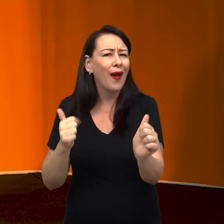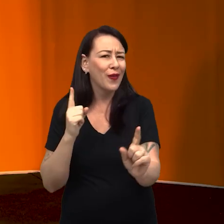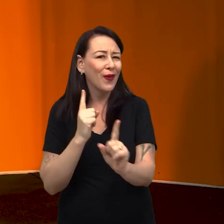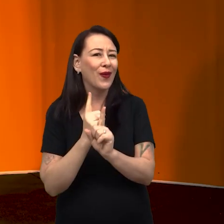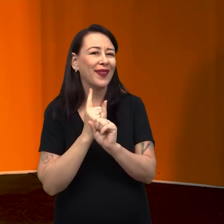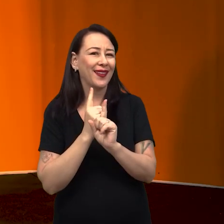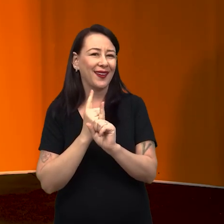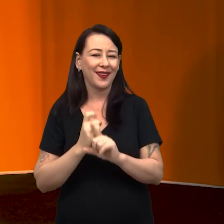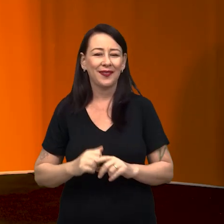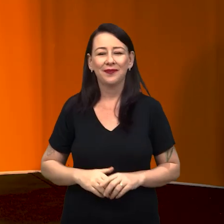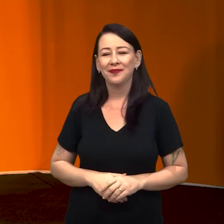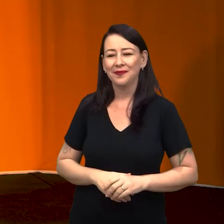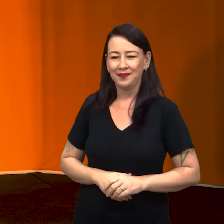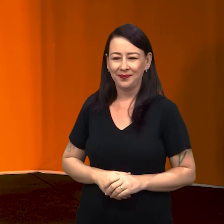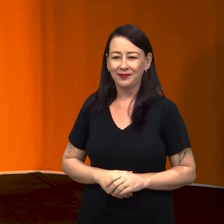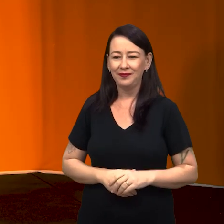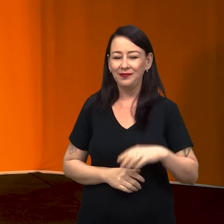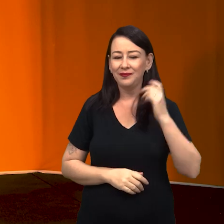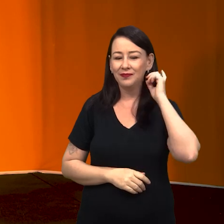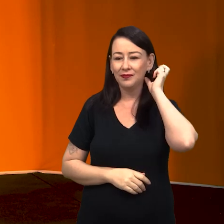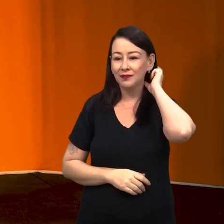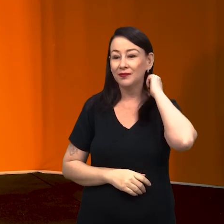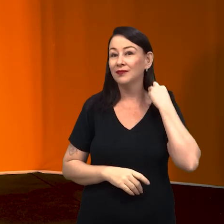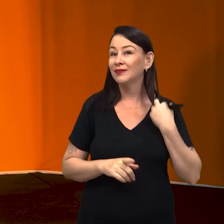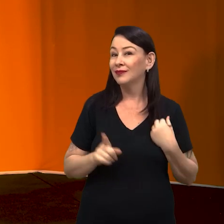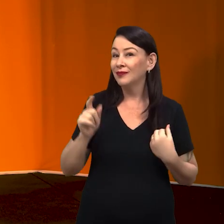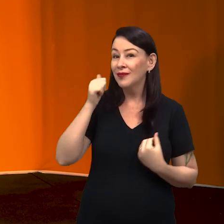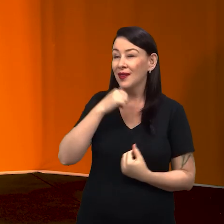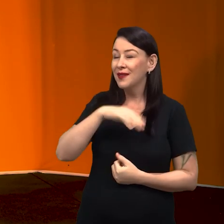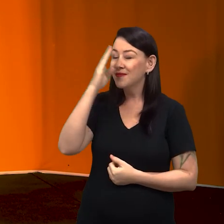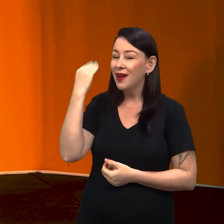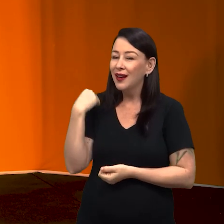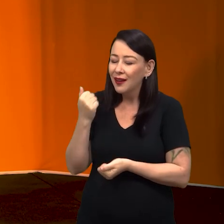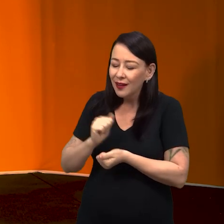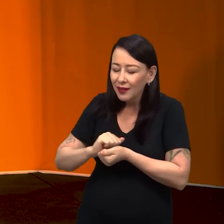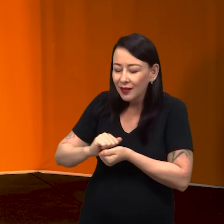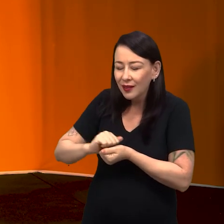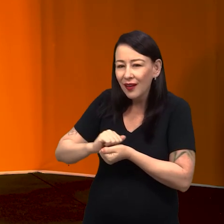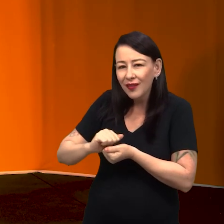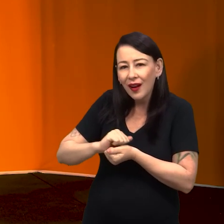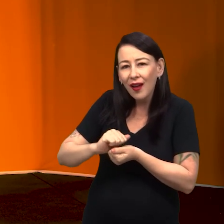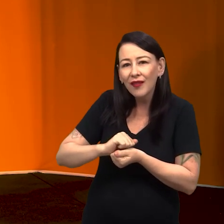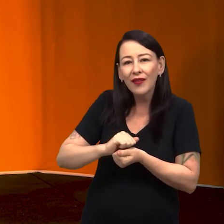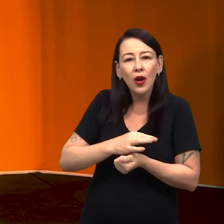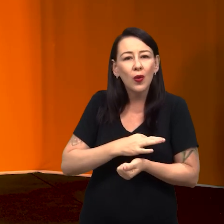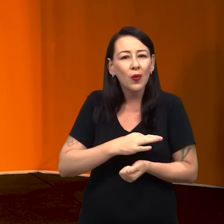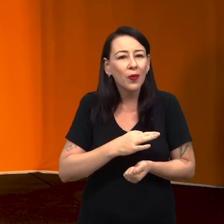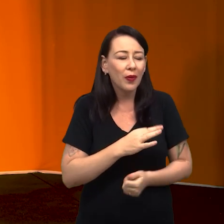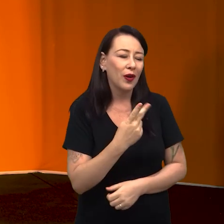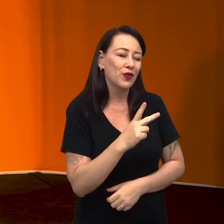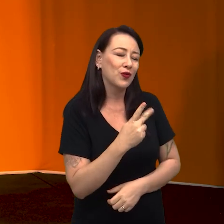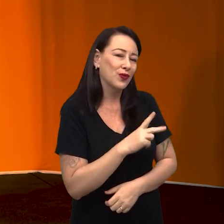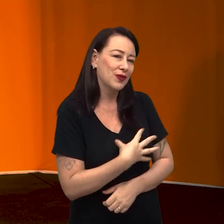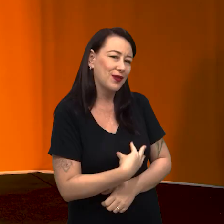Encontrei Maria na beira do rio, lavando os paninhos do seu